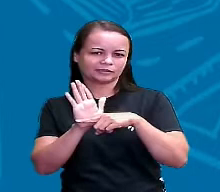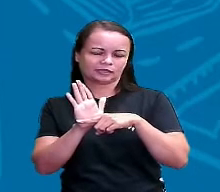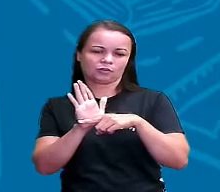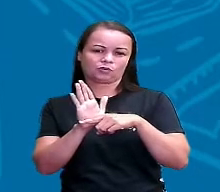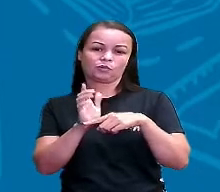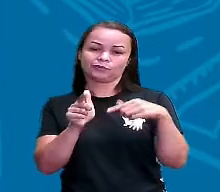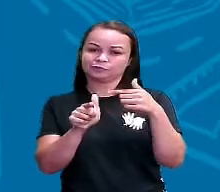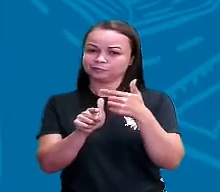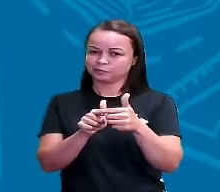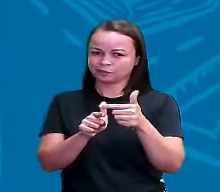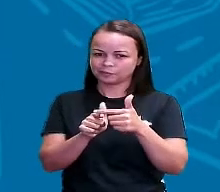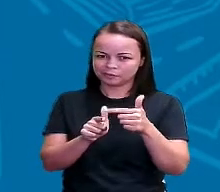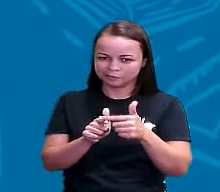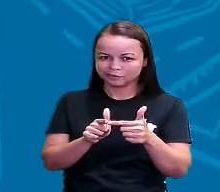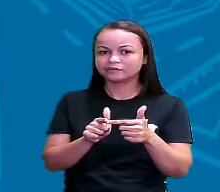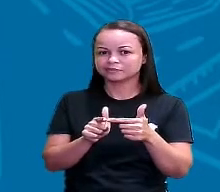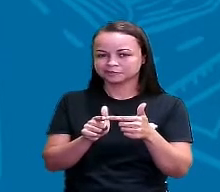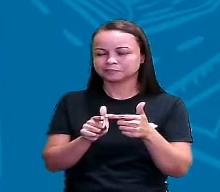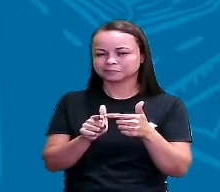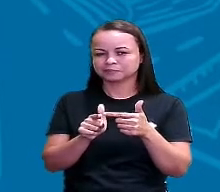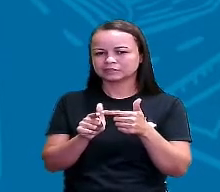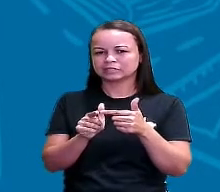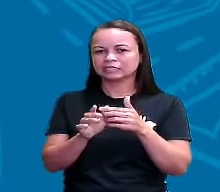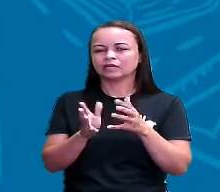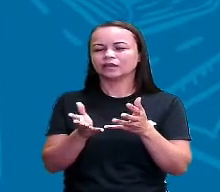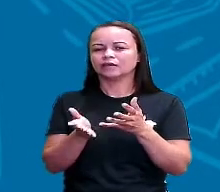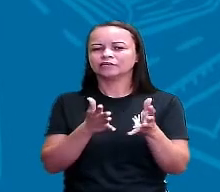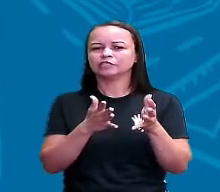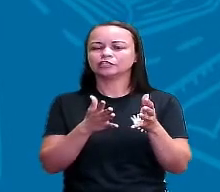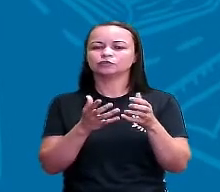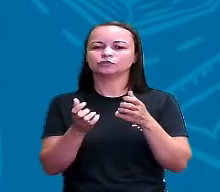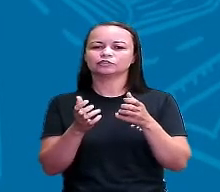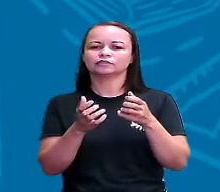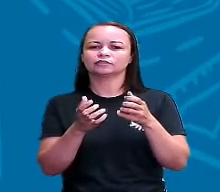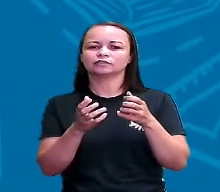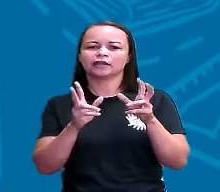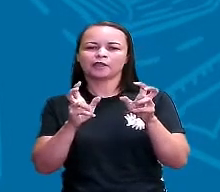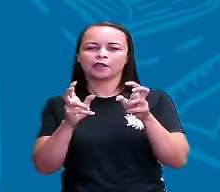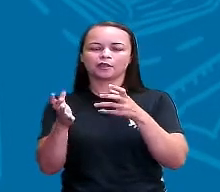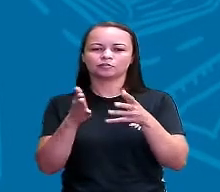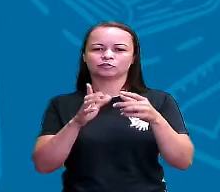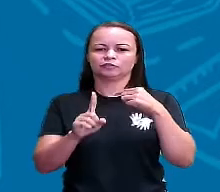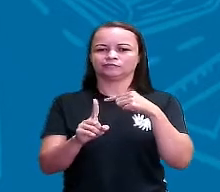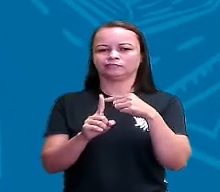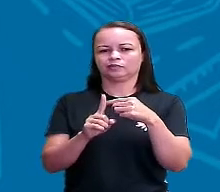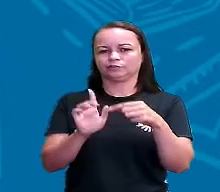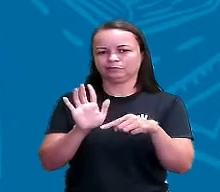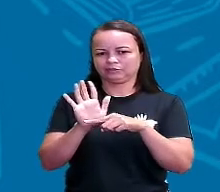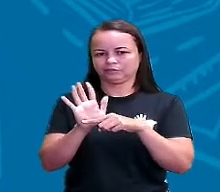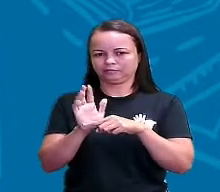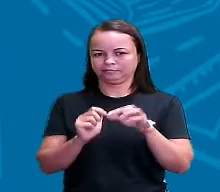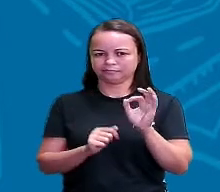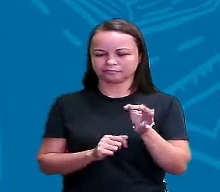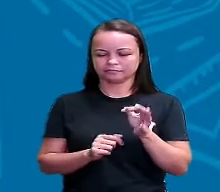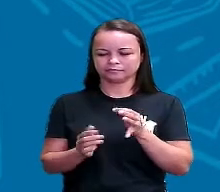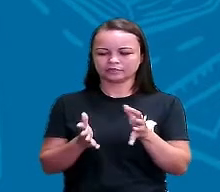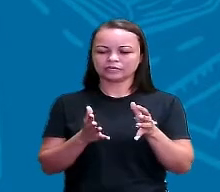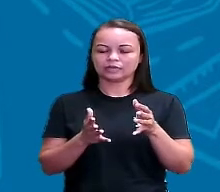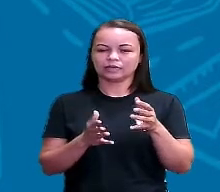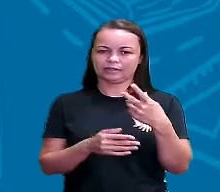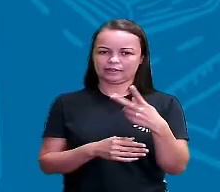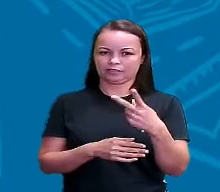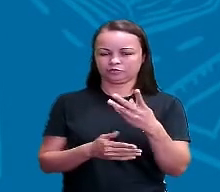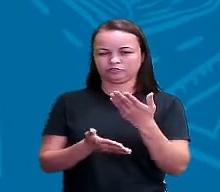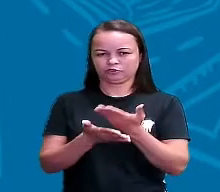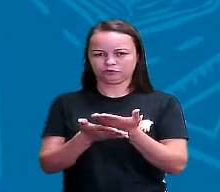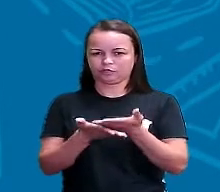os probleminhas, tá? E os termos da adição e da subtração, tá certo? É isso que a gente vai ver